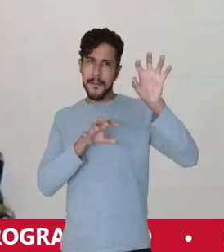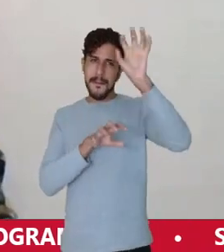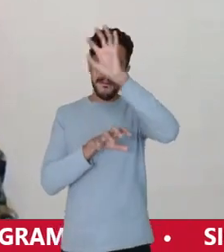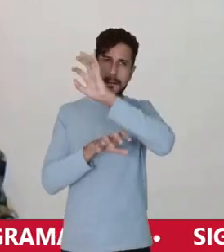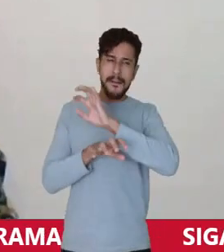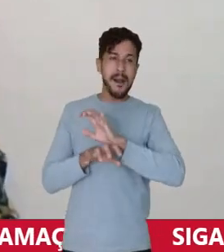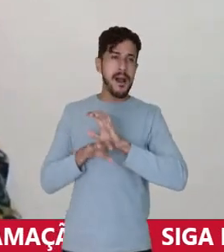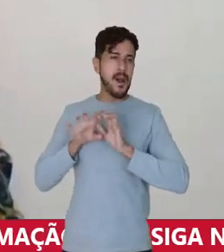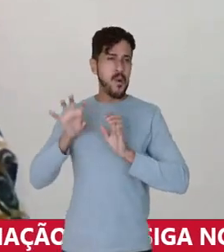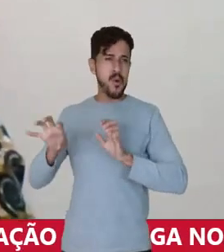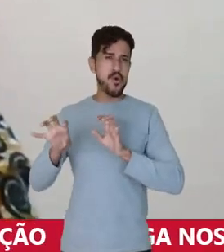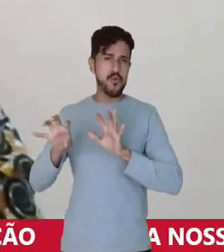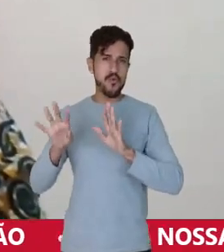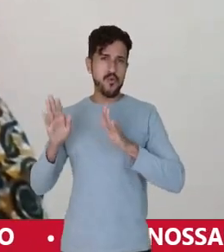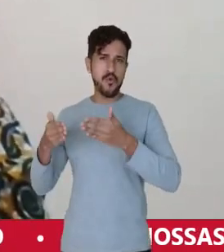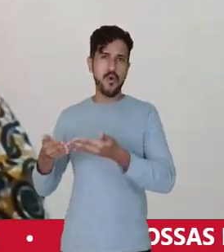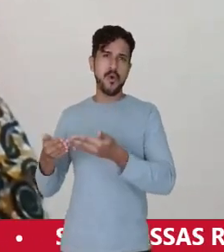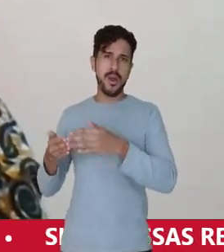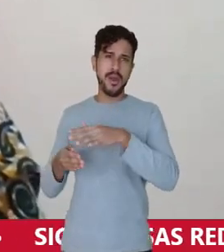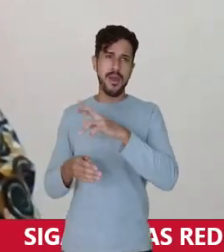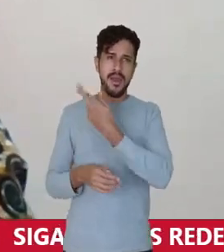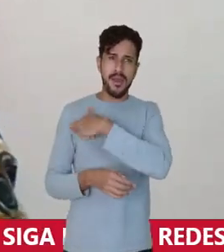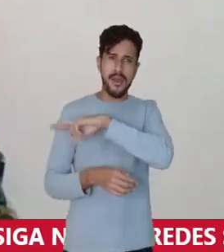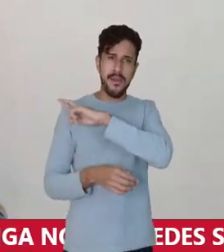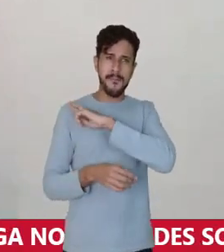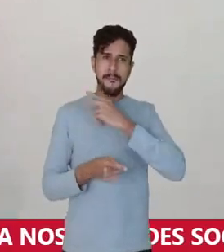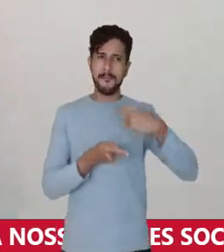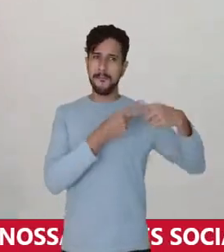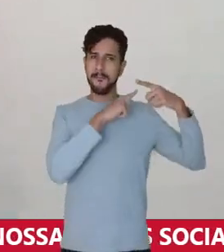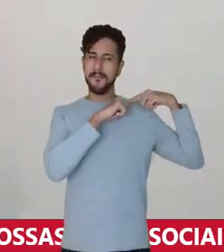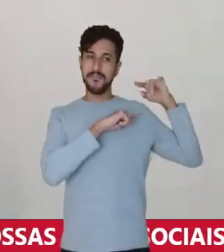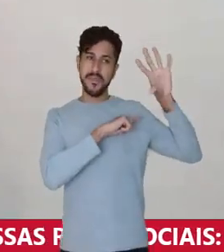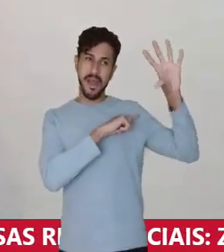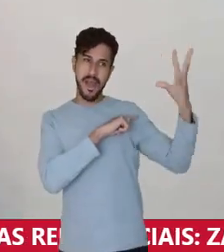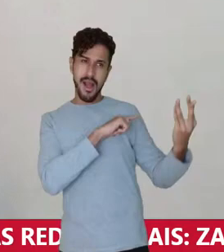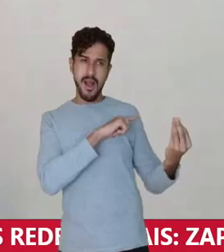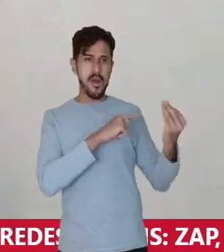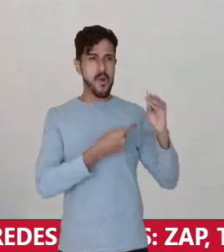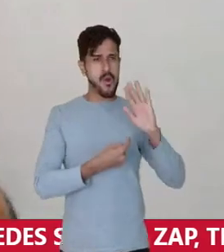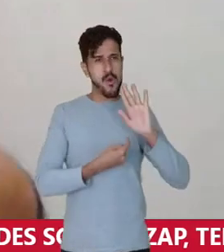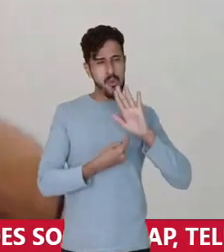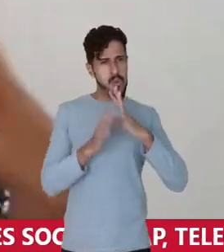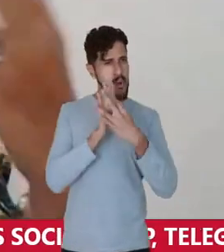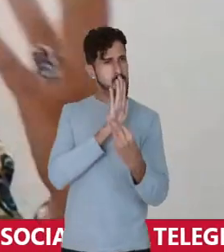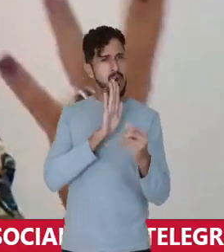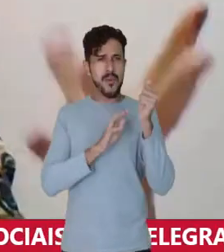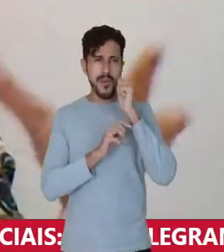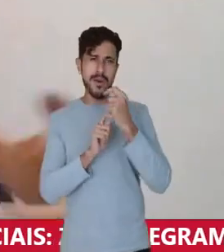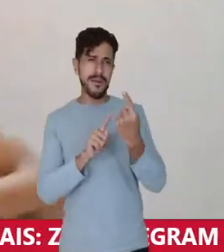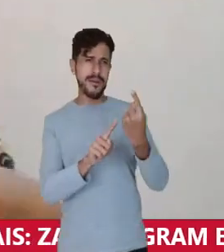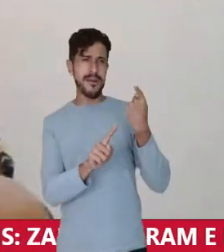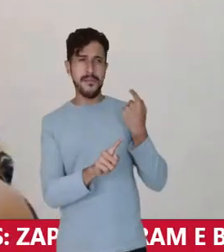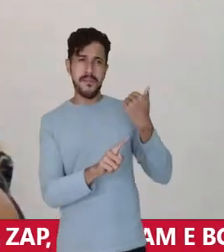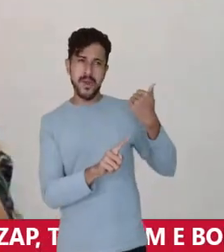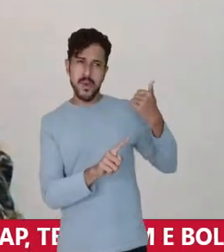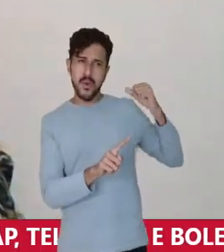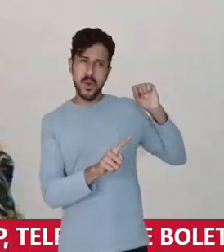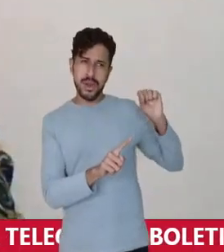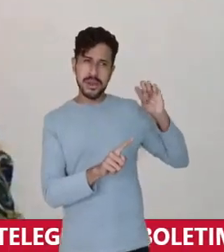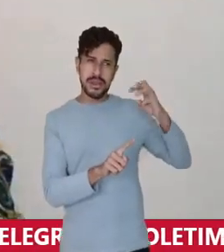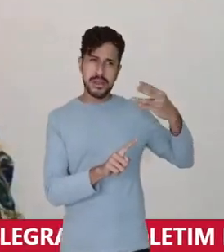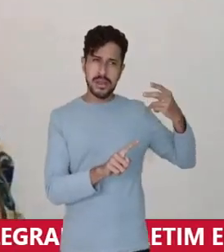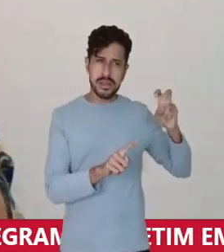aqui especificamente nas religiões de matriz africana, exemplo de mulheres que lá em 1835,